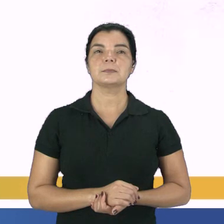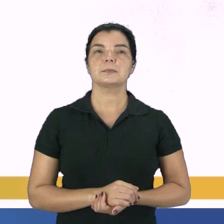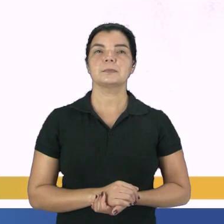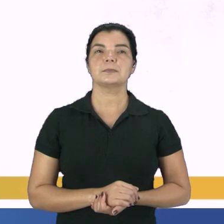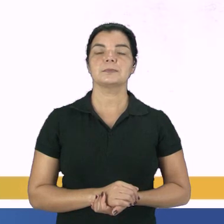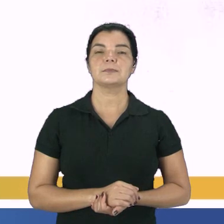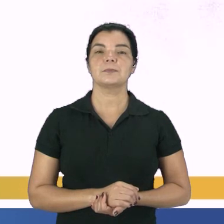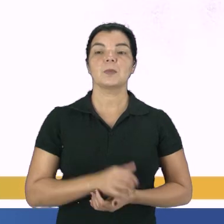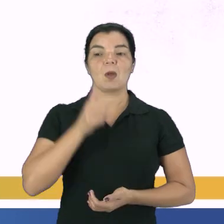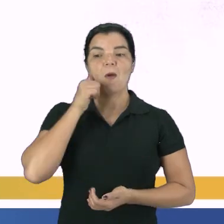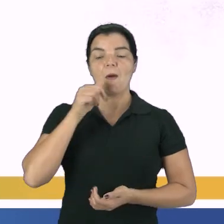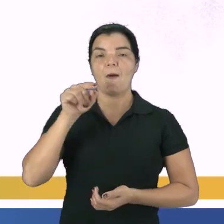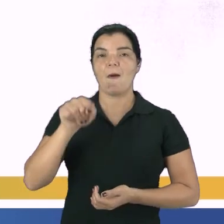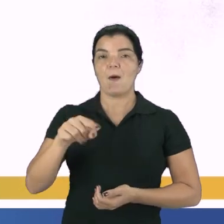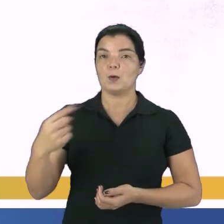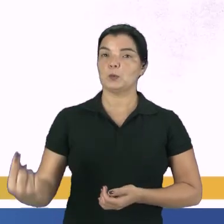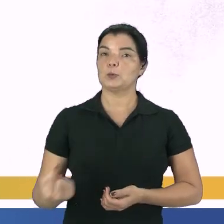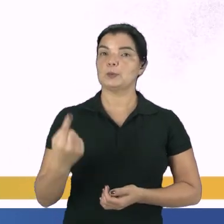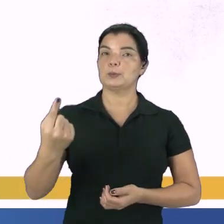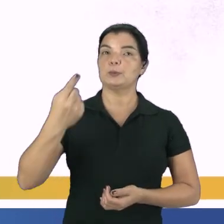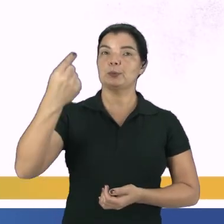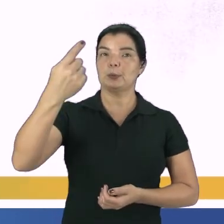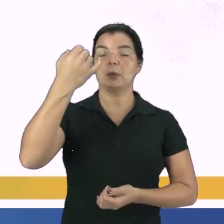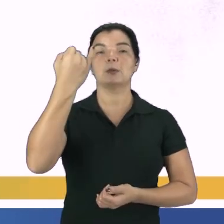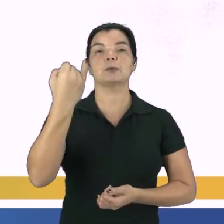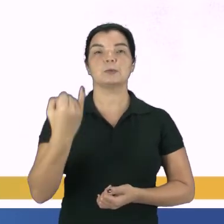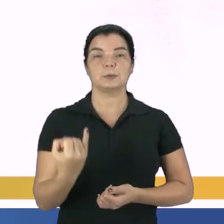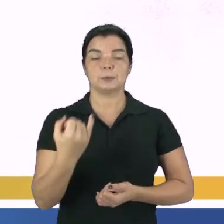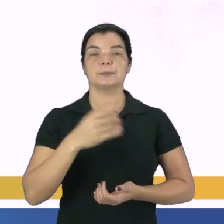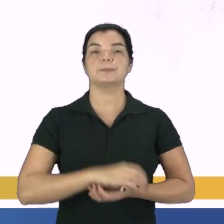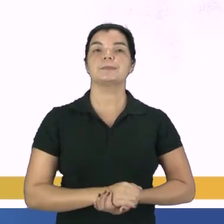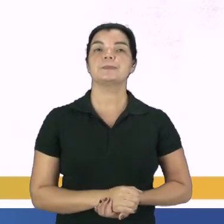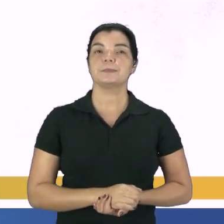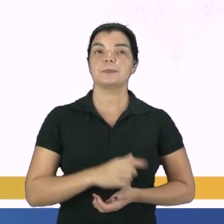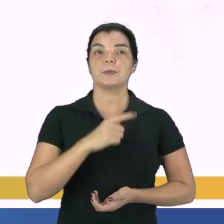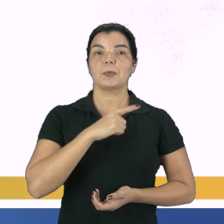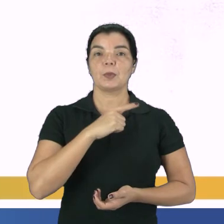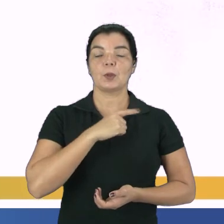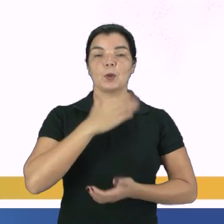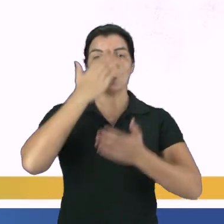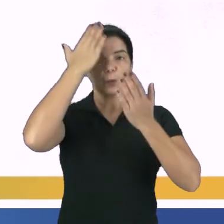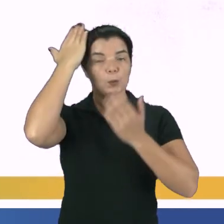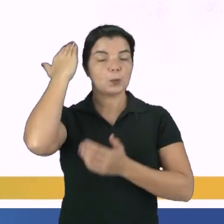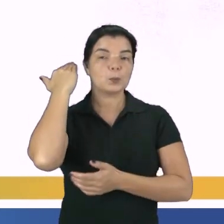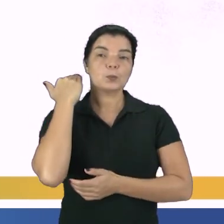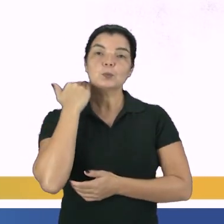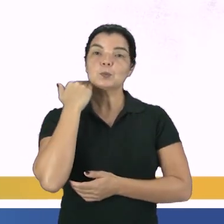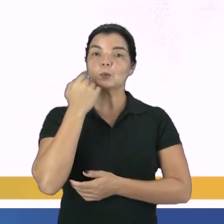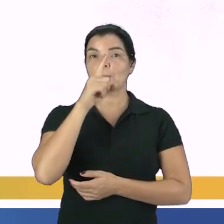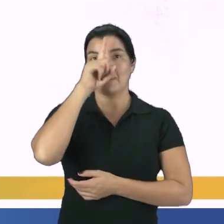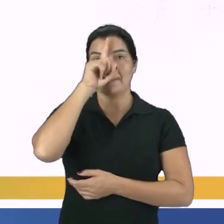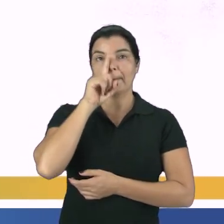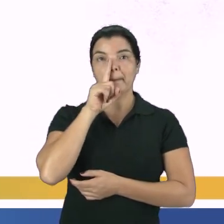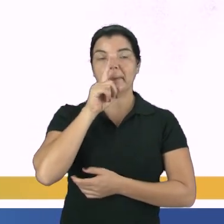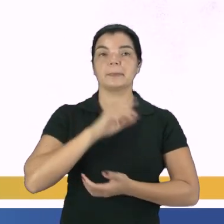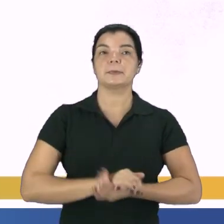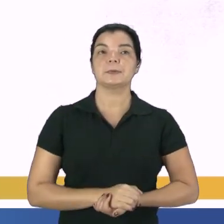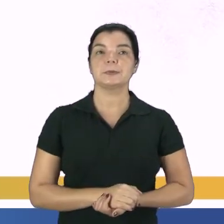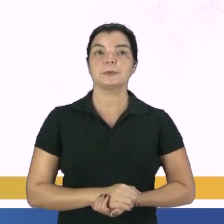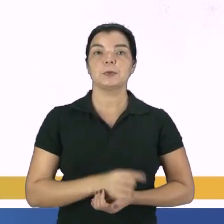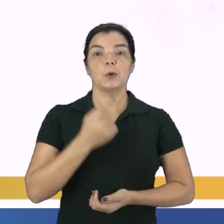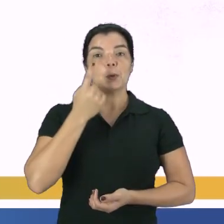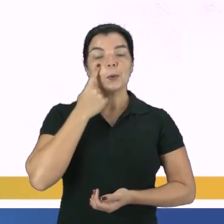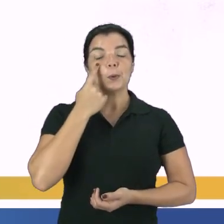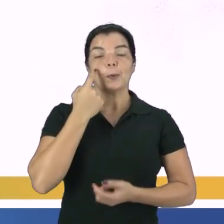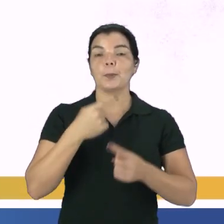blonde hair. Ele é alto e magro e ele tem cabelo curto e loiro. Eu não estou